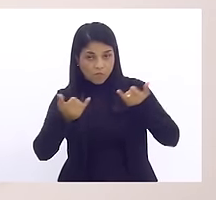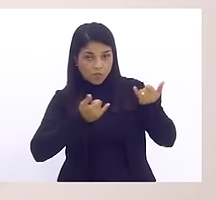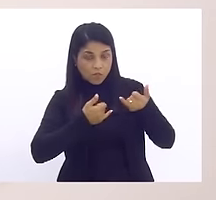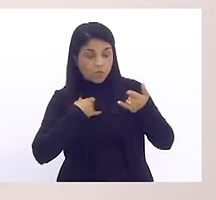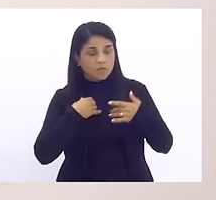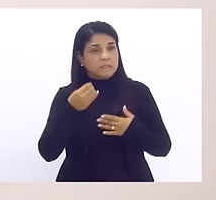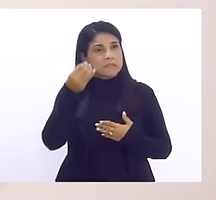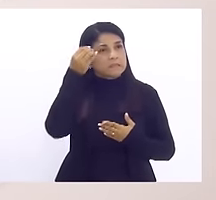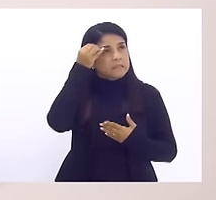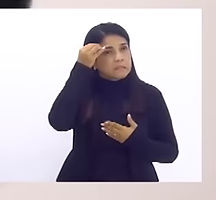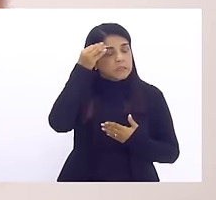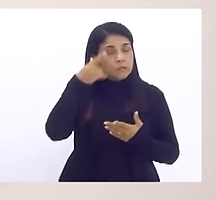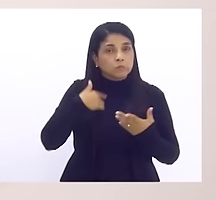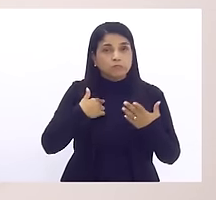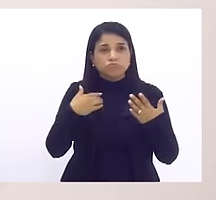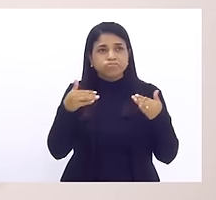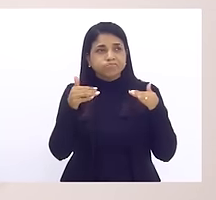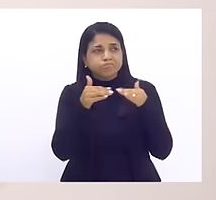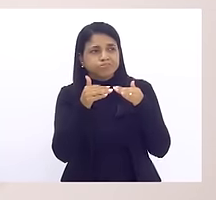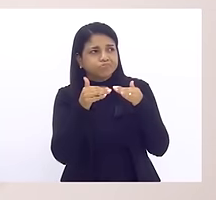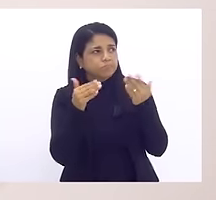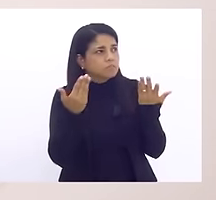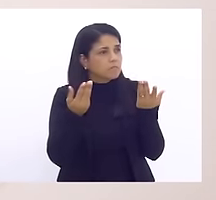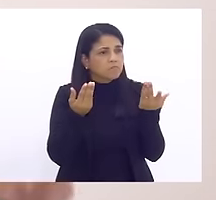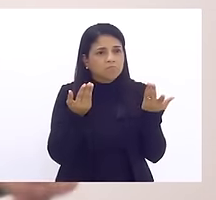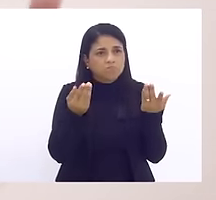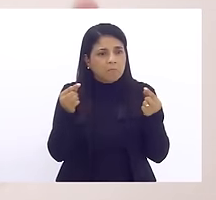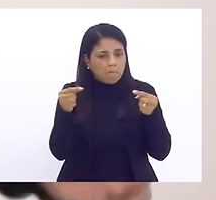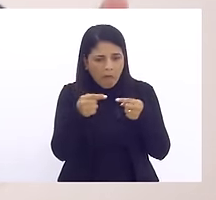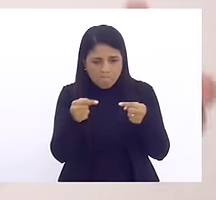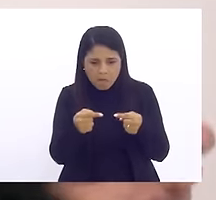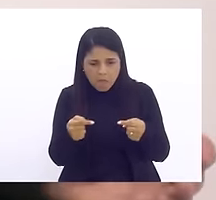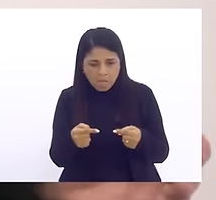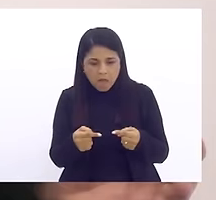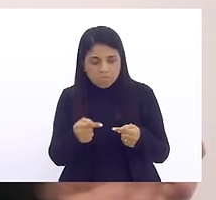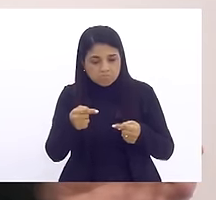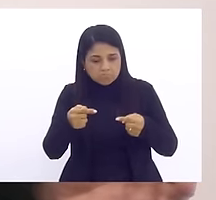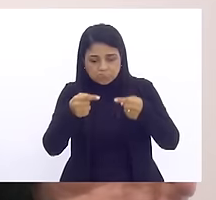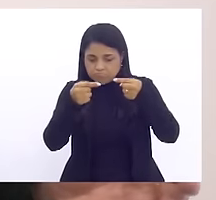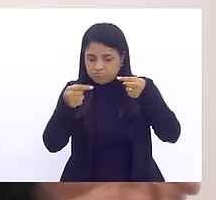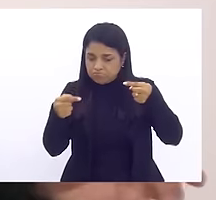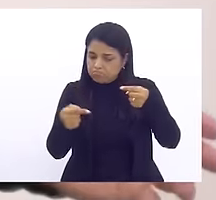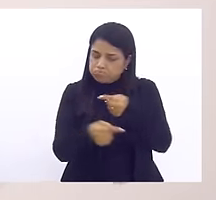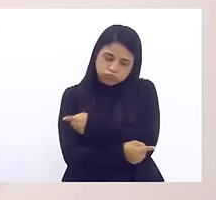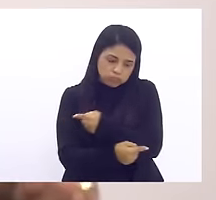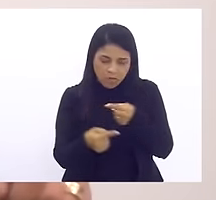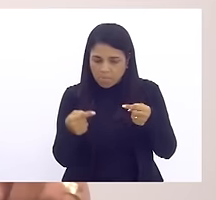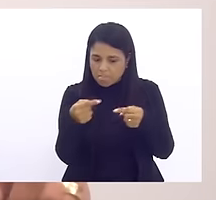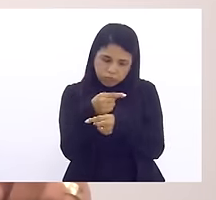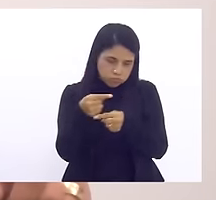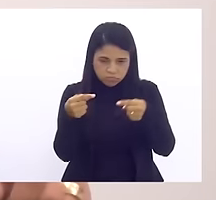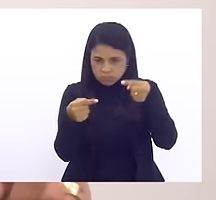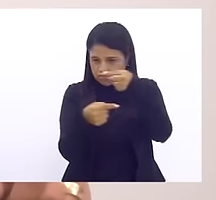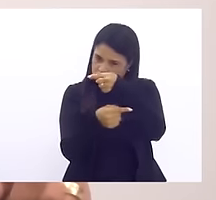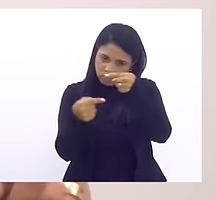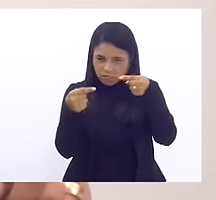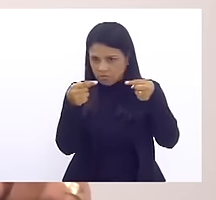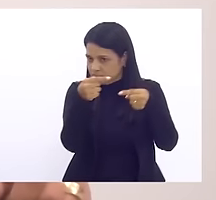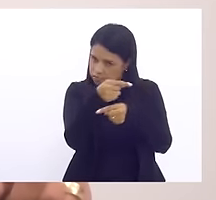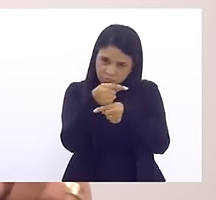tentando chegar no lugar mas não chegou em lugar nenhum falou falou falou não saiu nada resolvido aqui